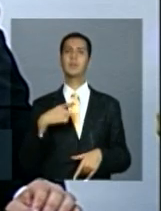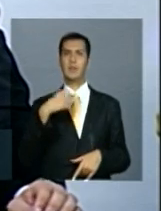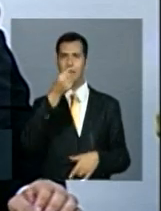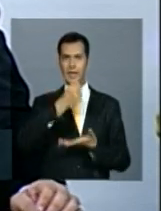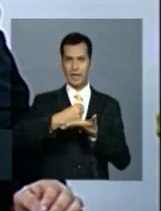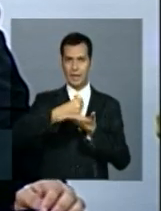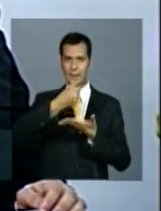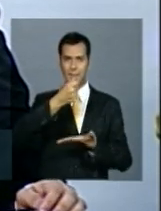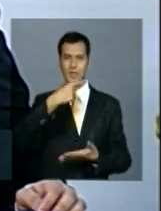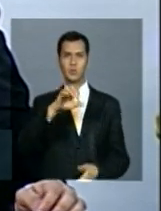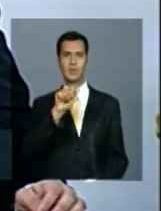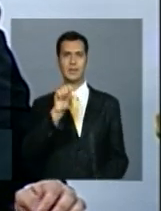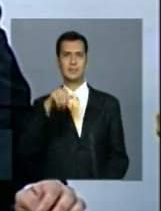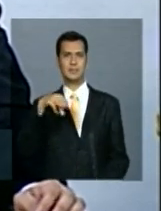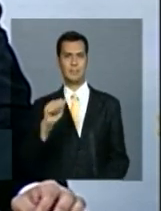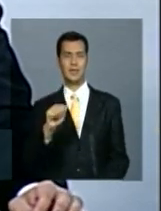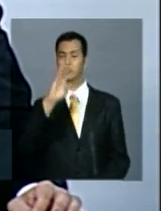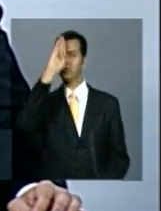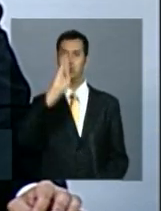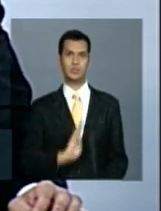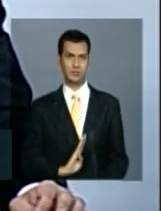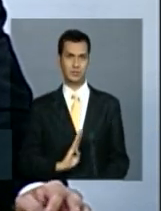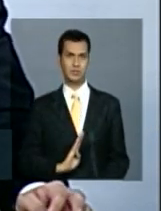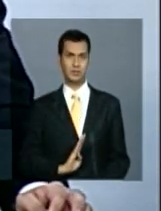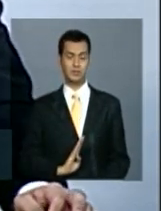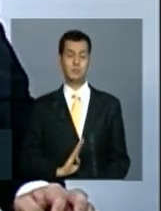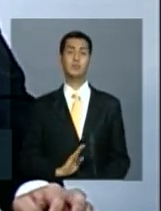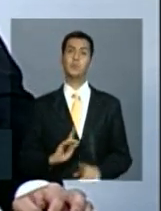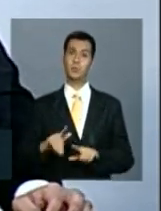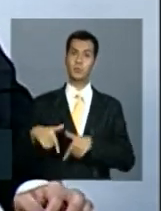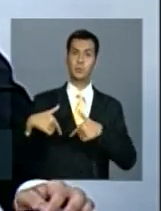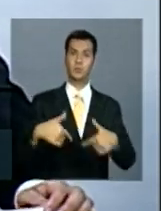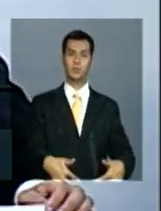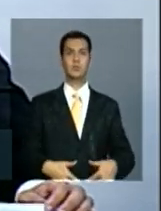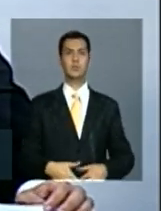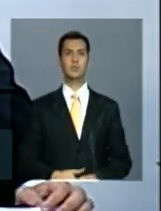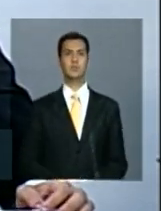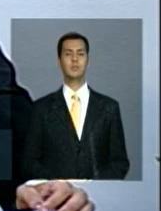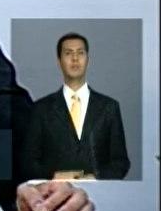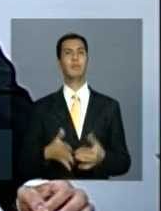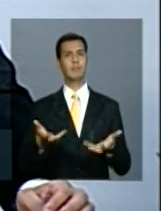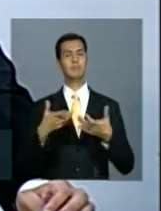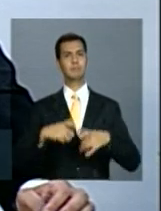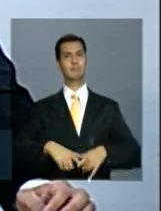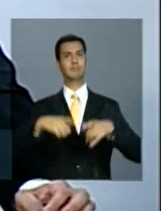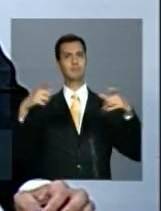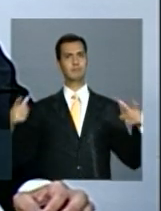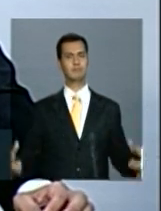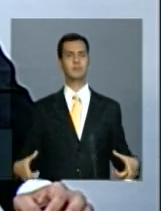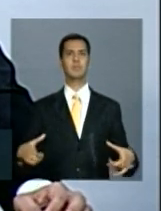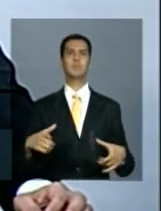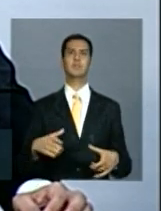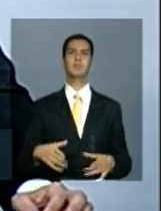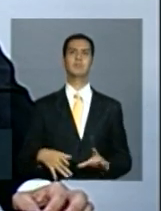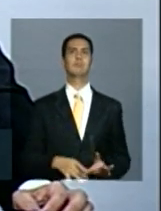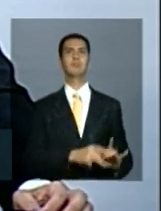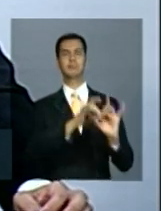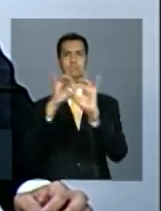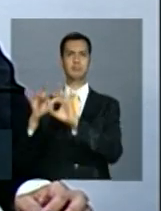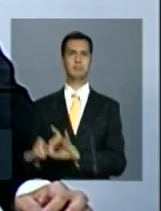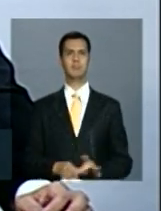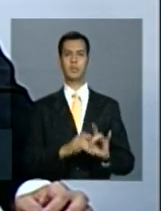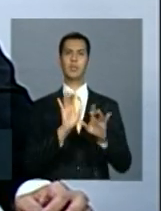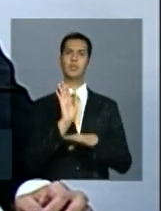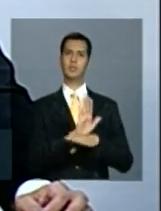graça em todo o frao popular com a forte esforço com forte esforço de ampliação dessa rede pra